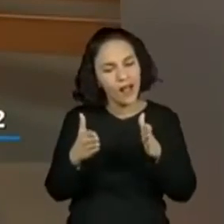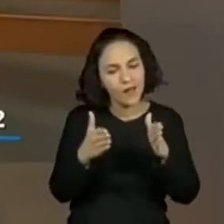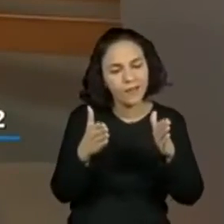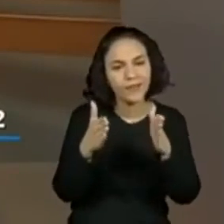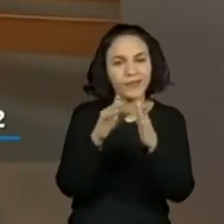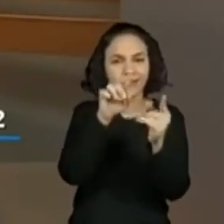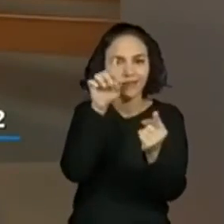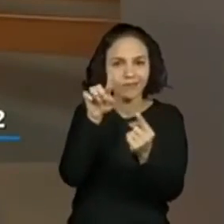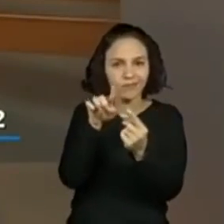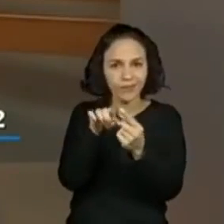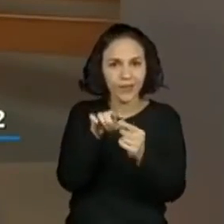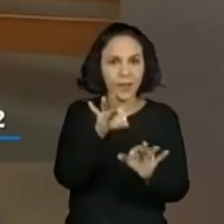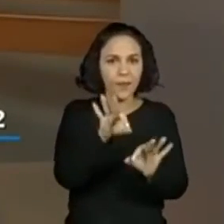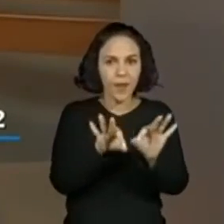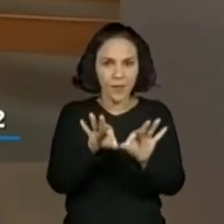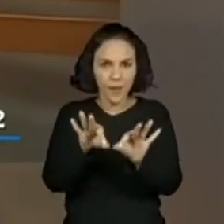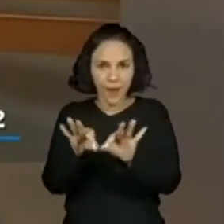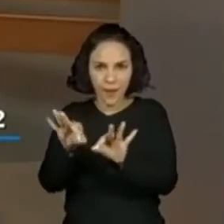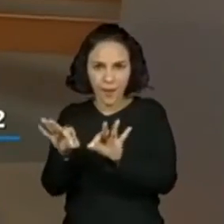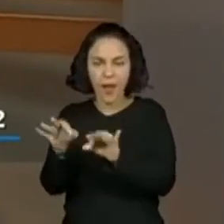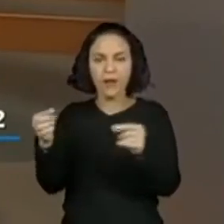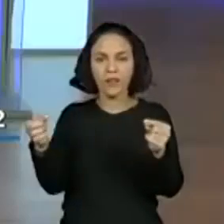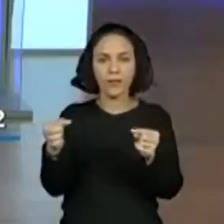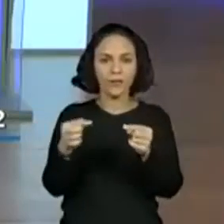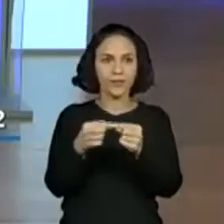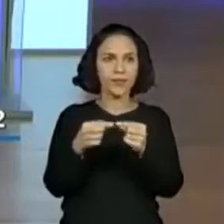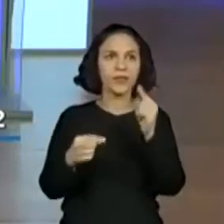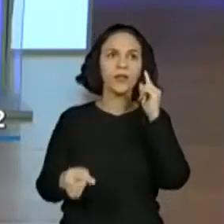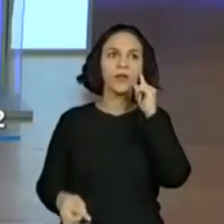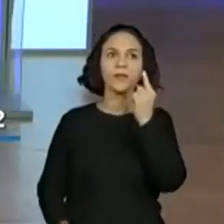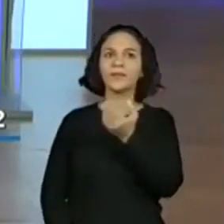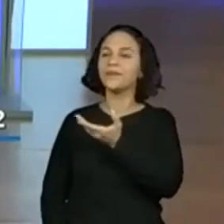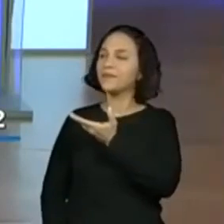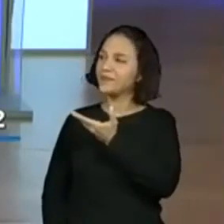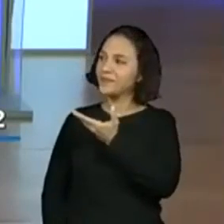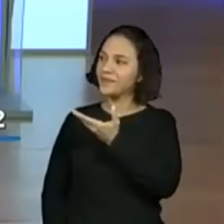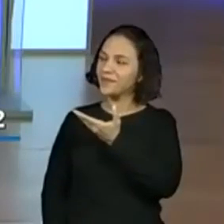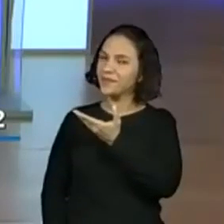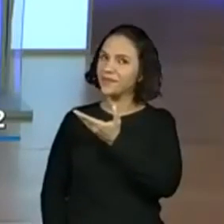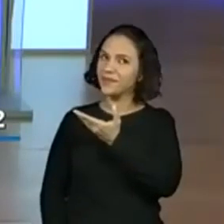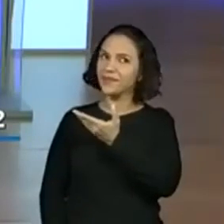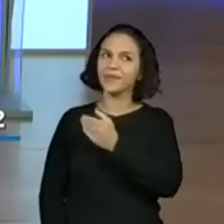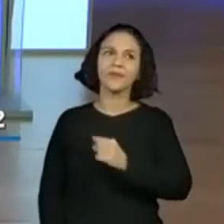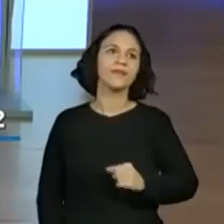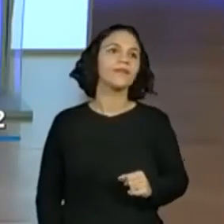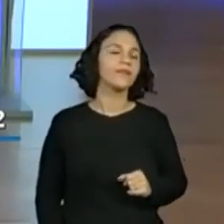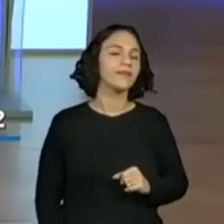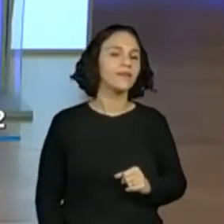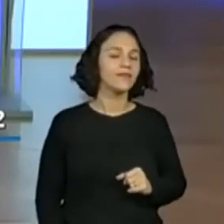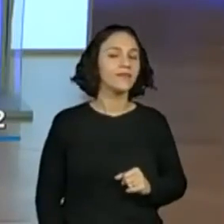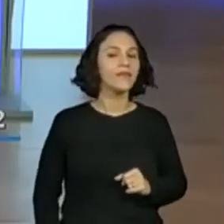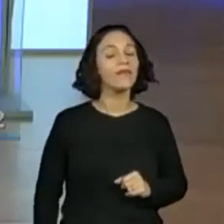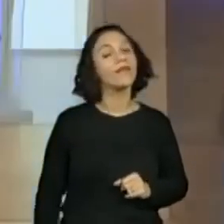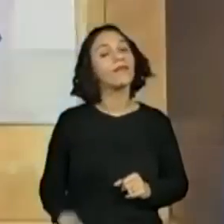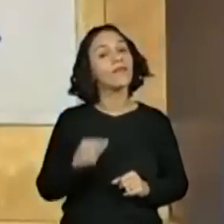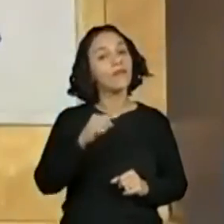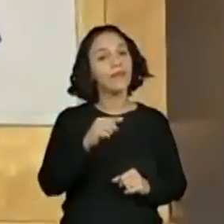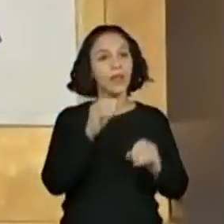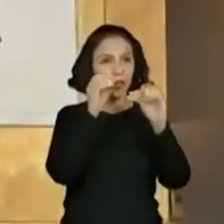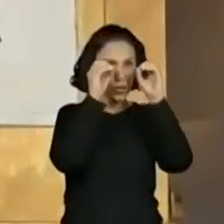que a gente planejar vai ser para que isso aconteça. Noturno